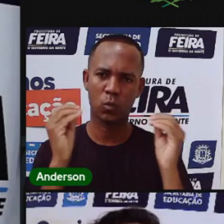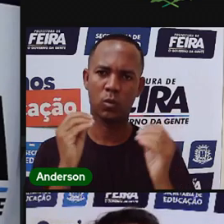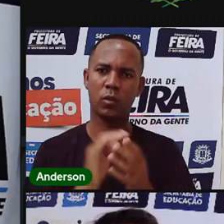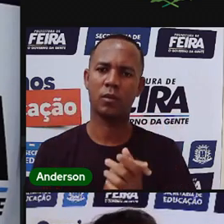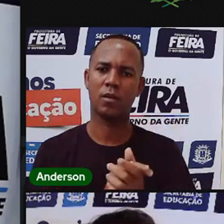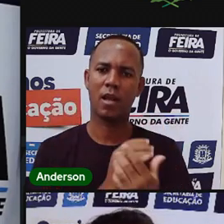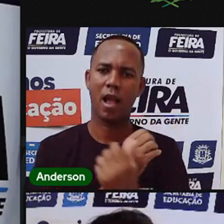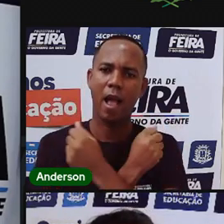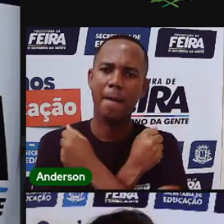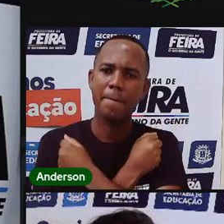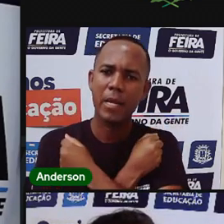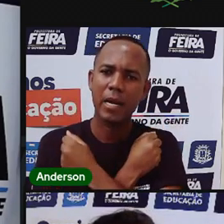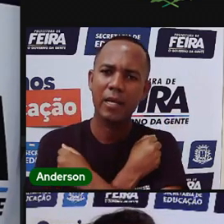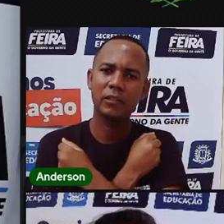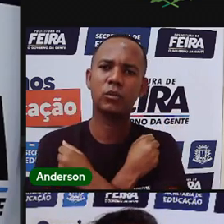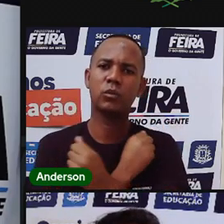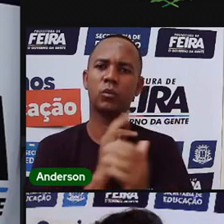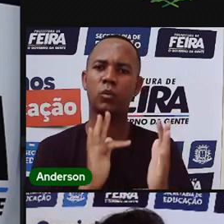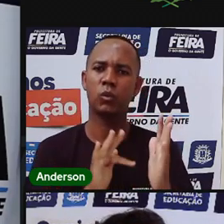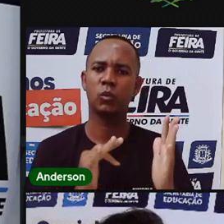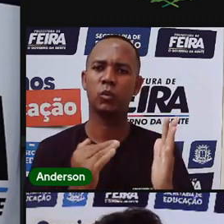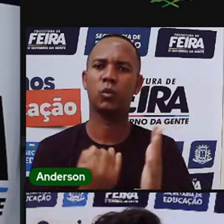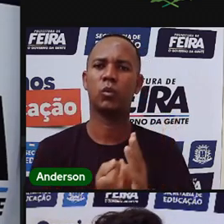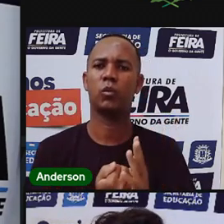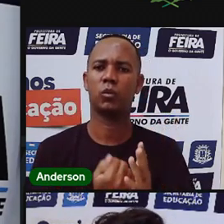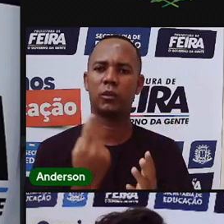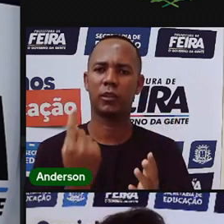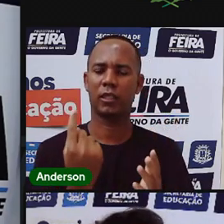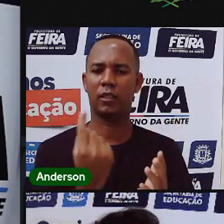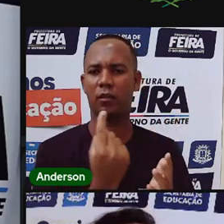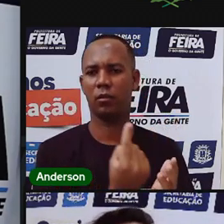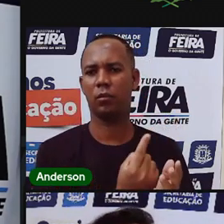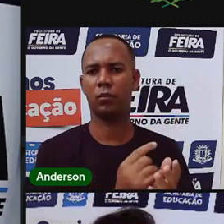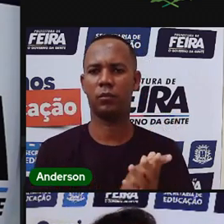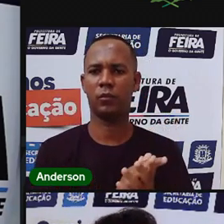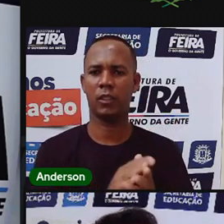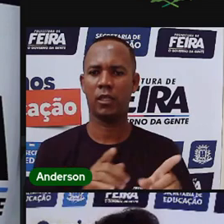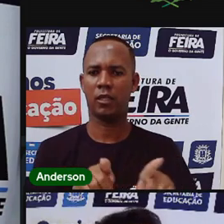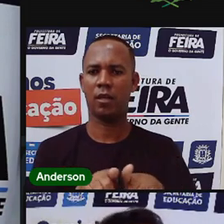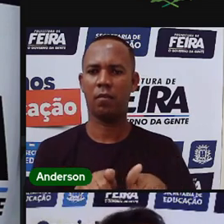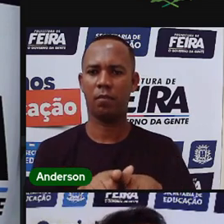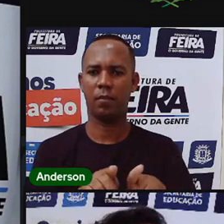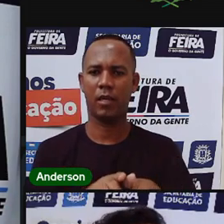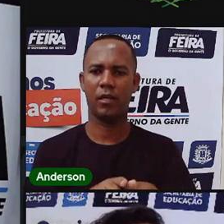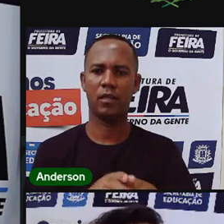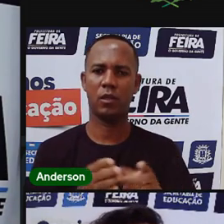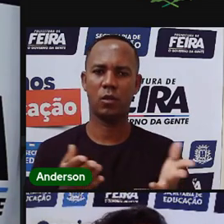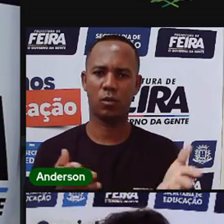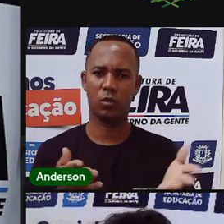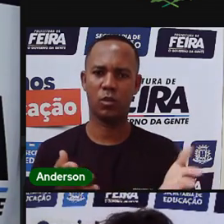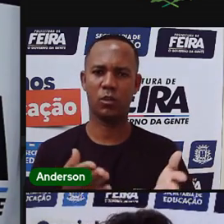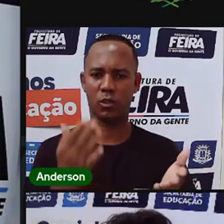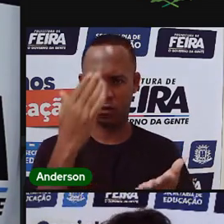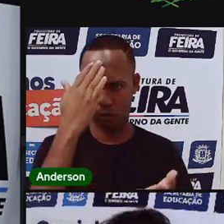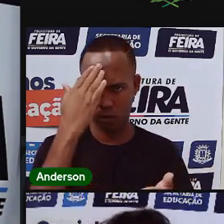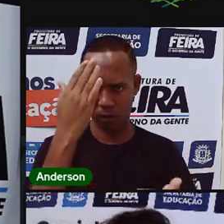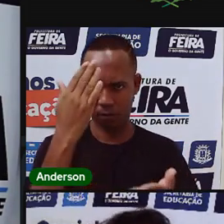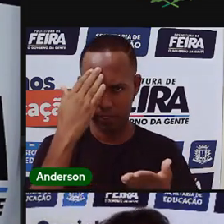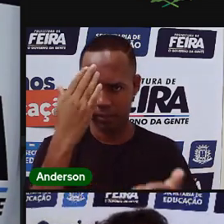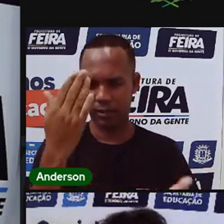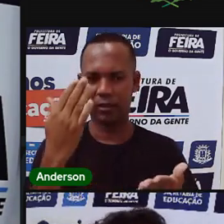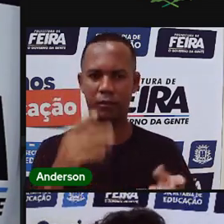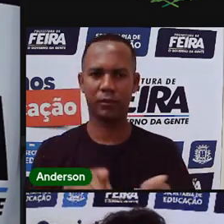Um abraço para todos vocês. Que bom ter vocês aqui conosco, protagonizando esse momento, né? Obrigada aí, Marília,